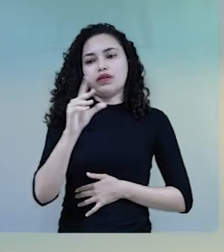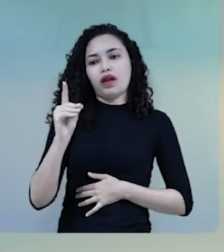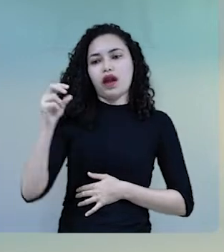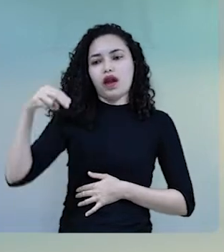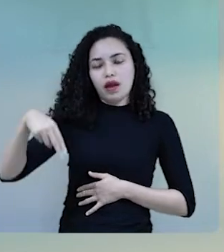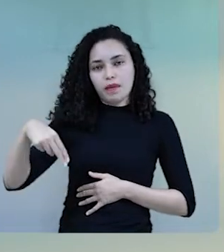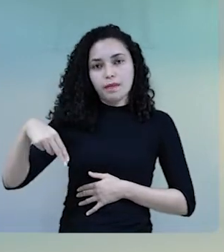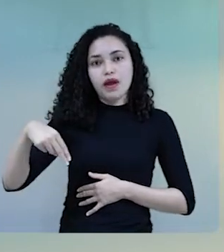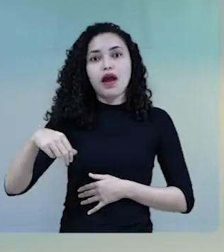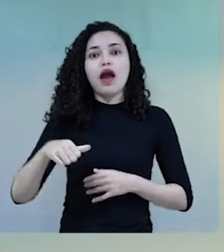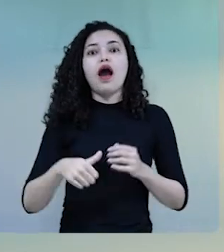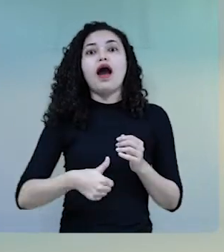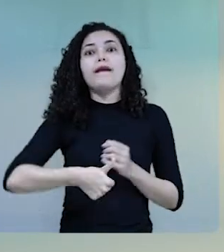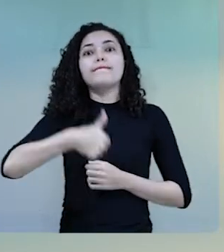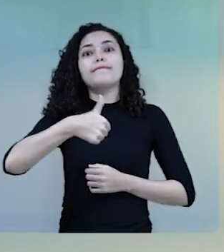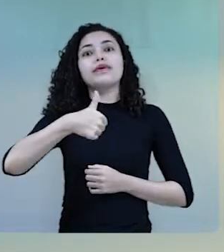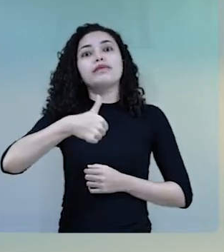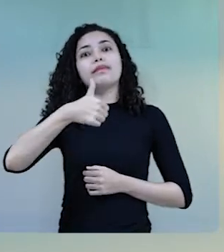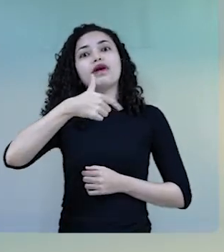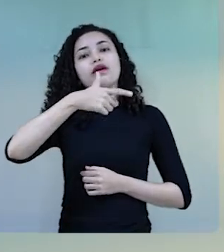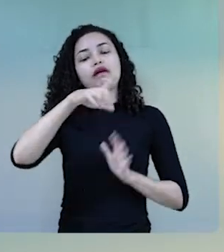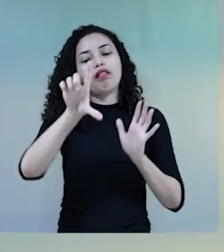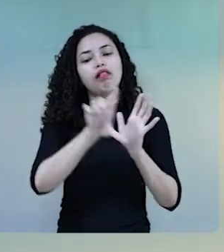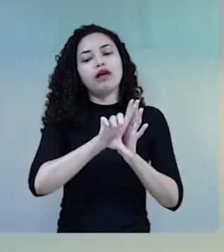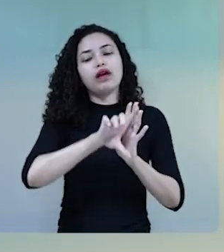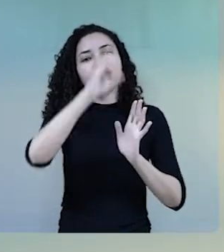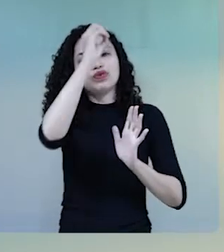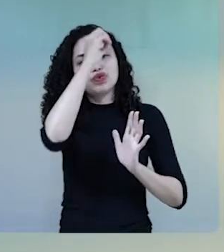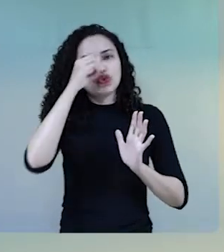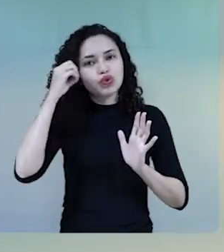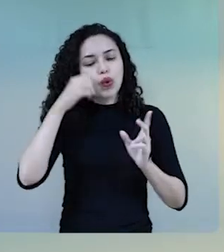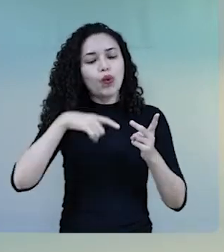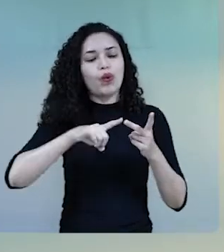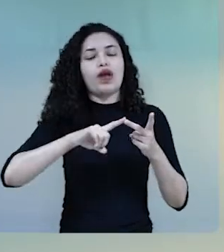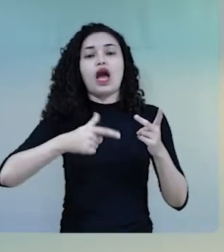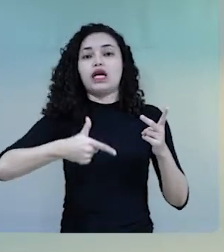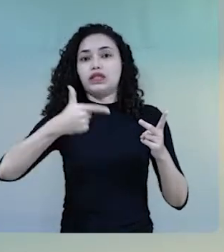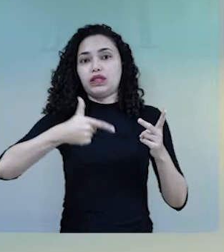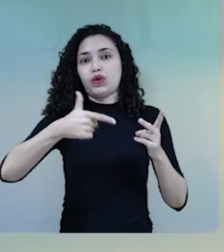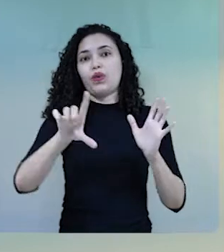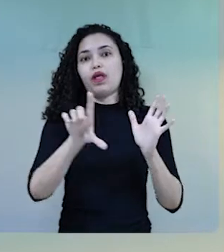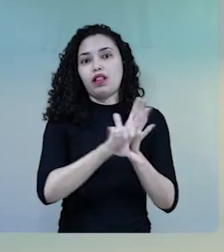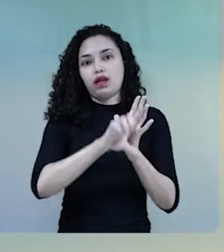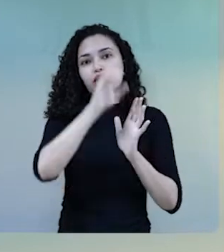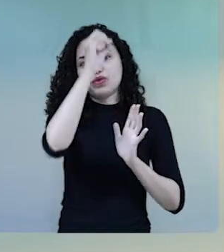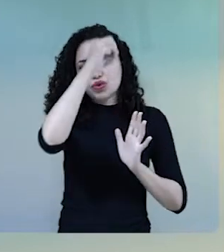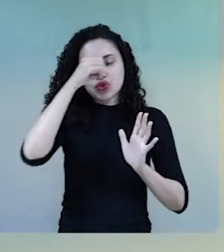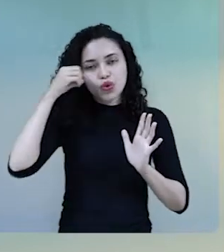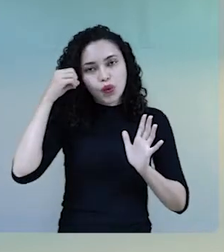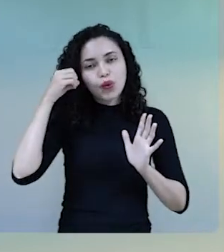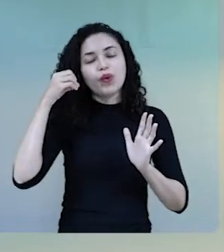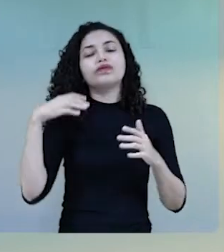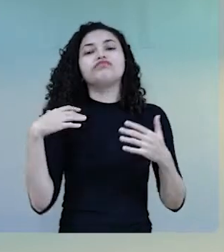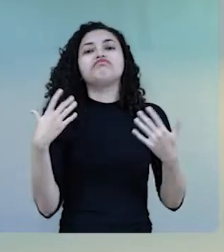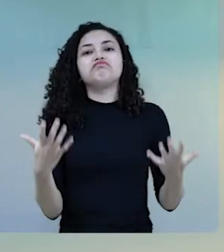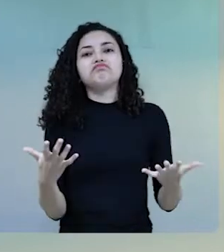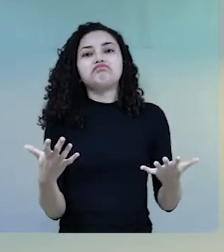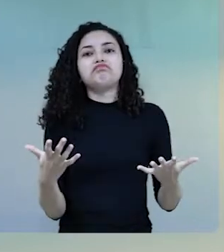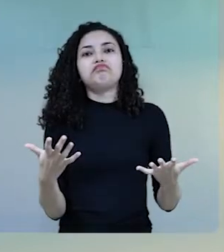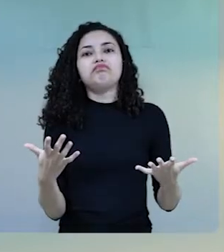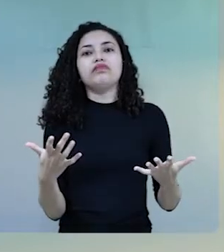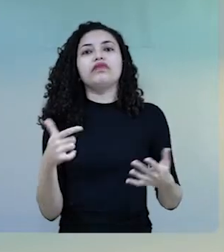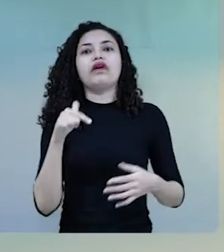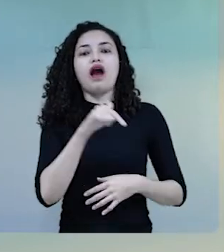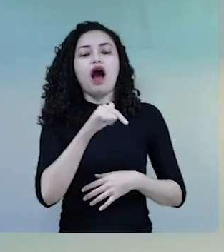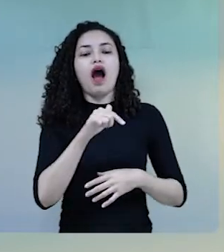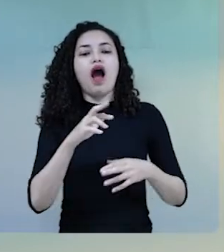lei de Ohm e a segunda lei de Ohm. A primeira lei de Ohm trata justamente do URI, né? É a relação que existe entre o quê?